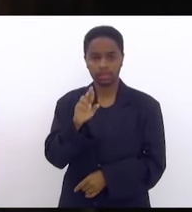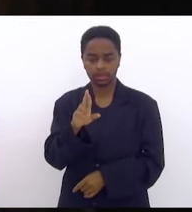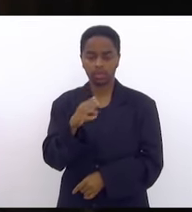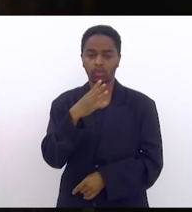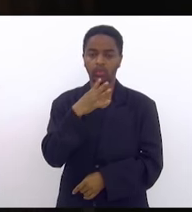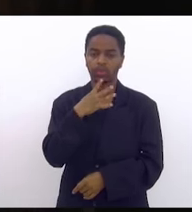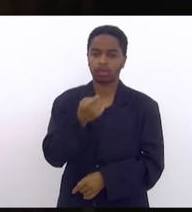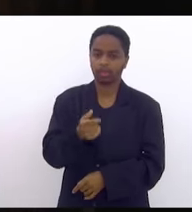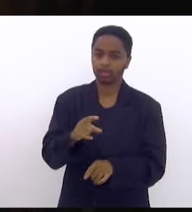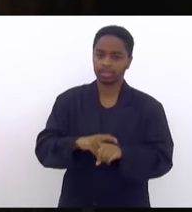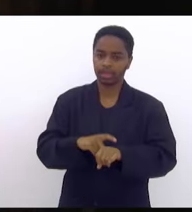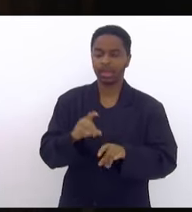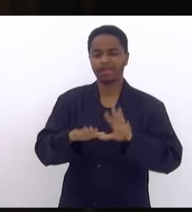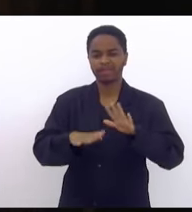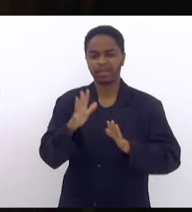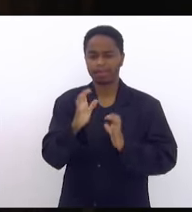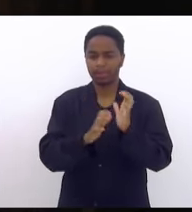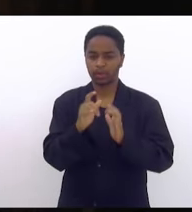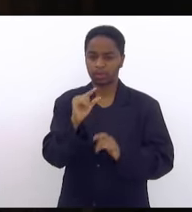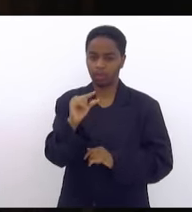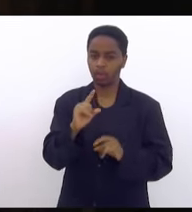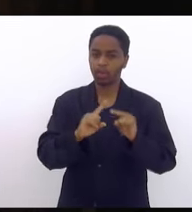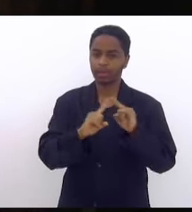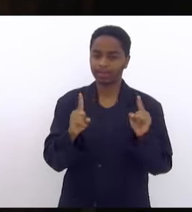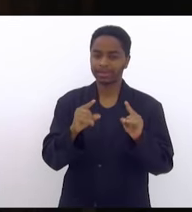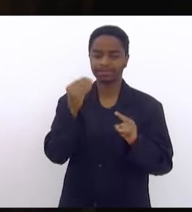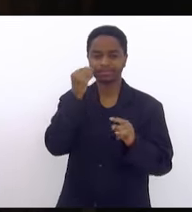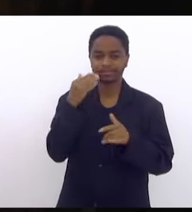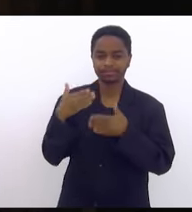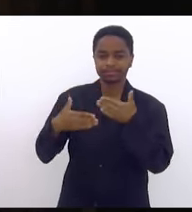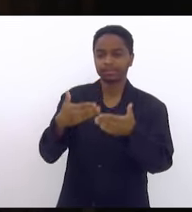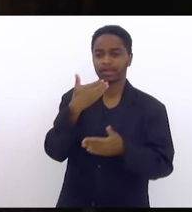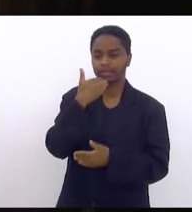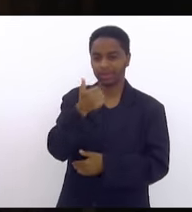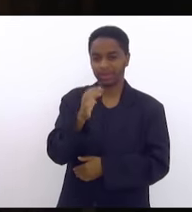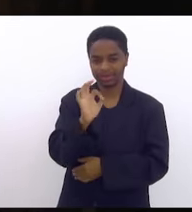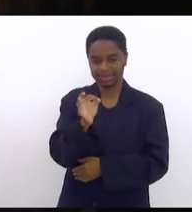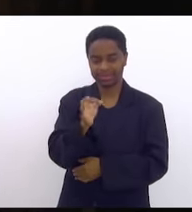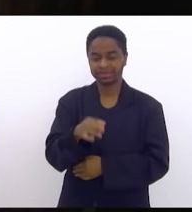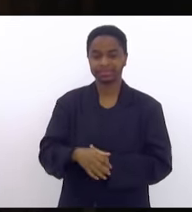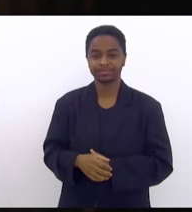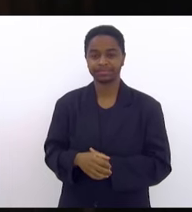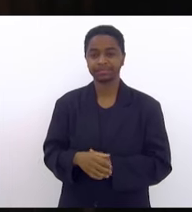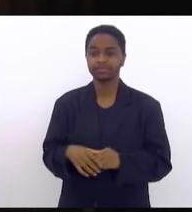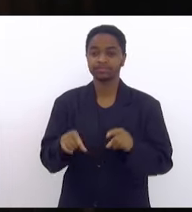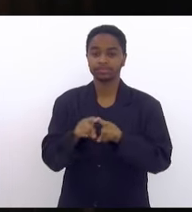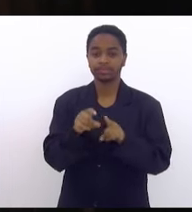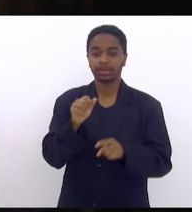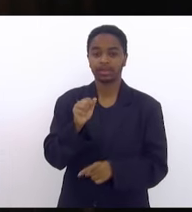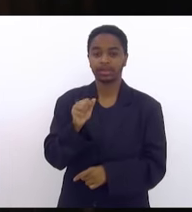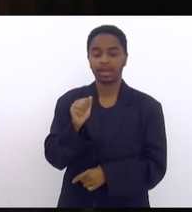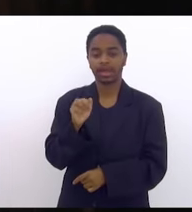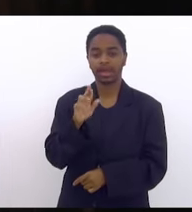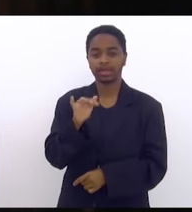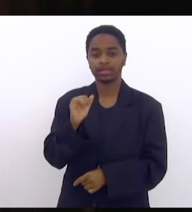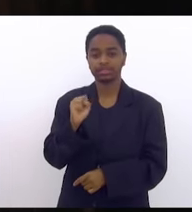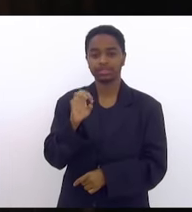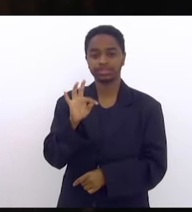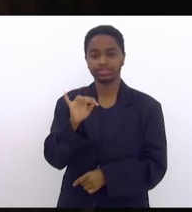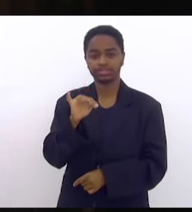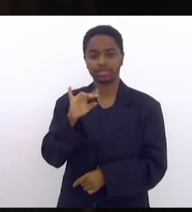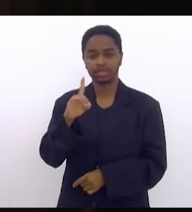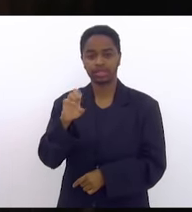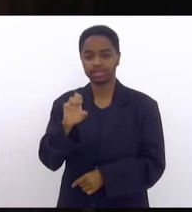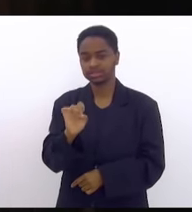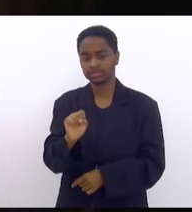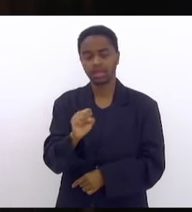mas a gente, de vez em quando, briga um pouquinho, mas a gente briga por uma melhora, né, Maíra, né, no bom sentido, Aristides, Josué Té, todos vocês,